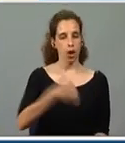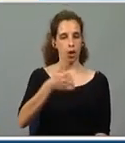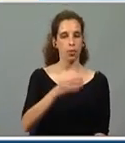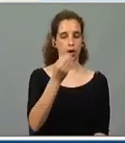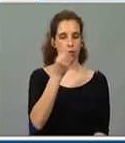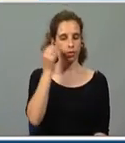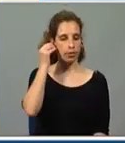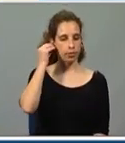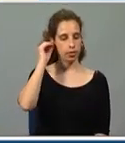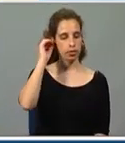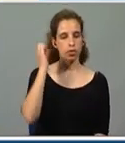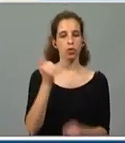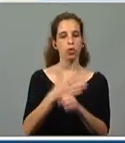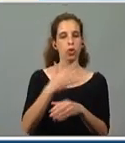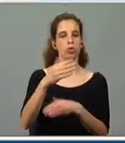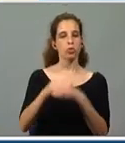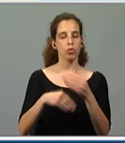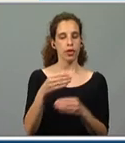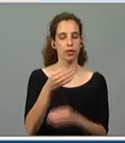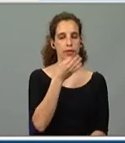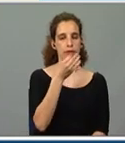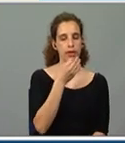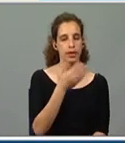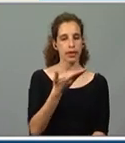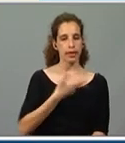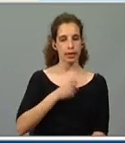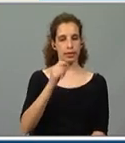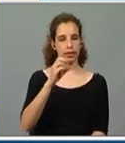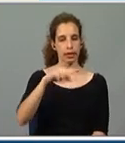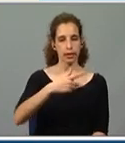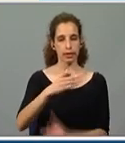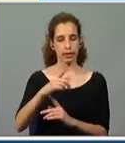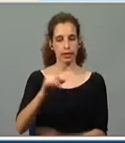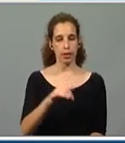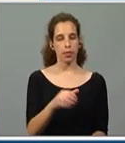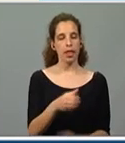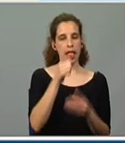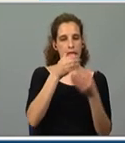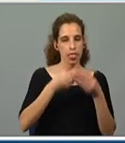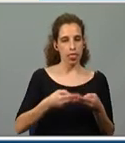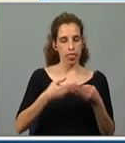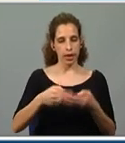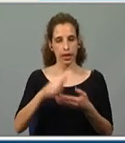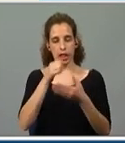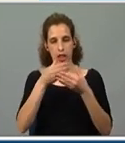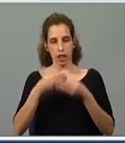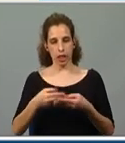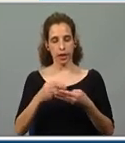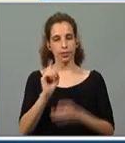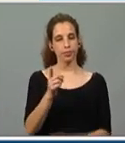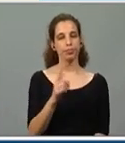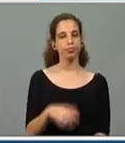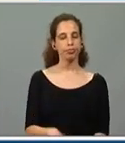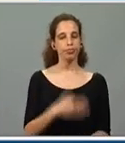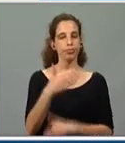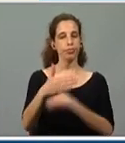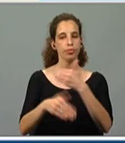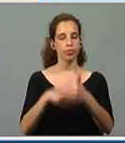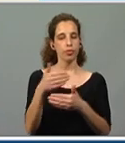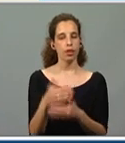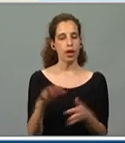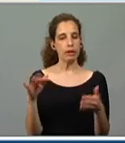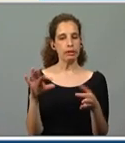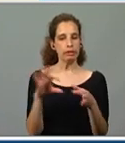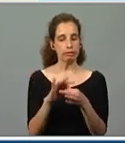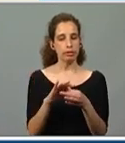consumo. Outro processo que nós vamos falar é a chamada decantação líquido-líquido. A decantação líquido-líquido é um processo em que